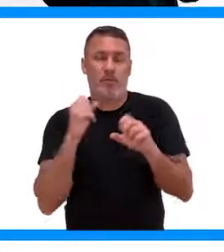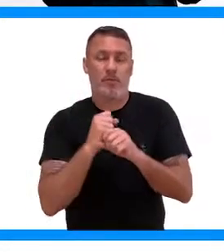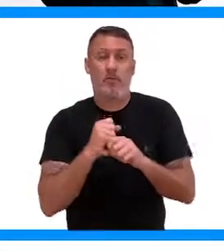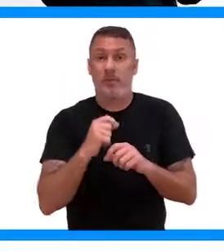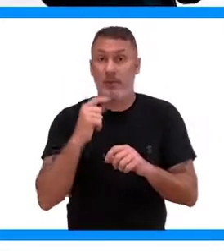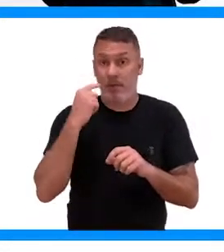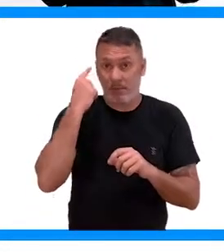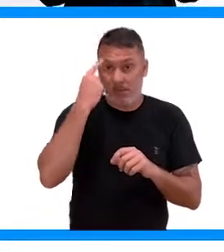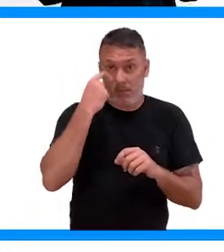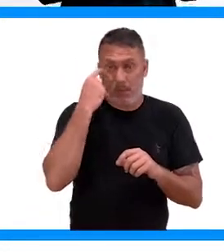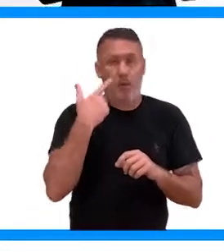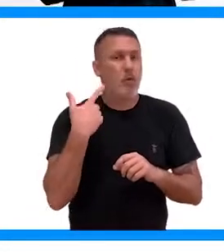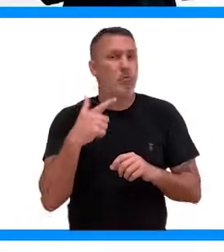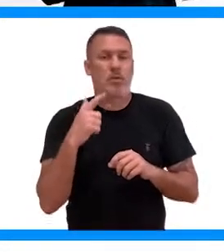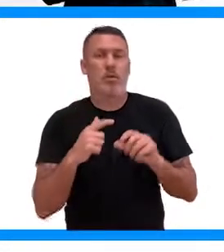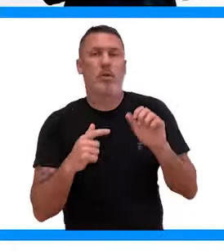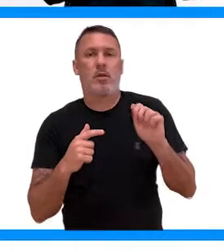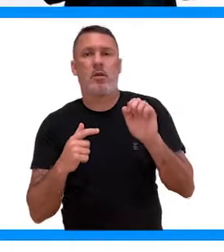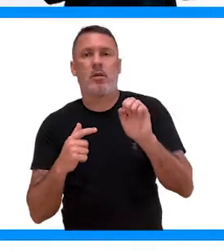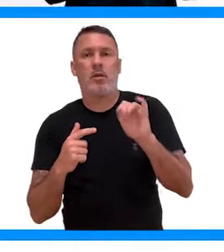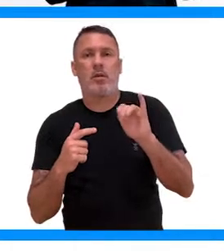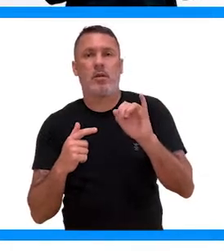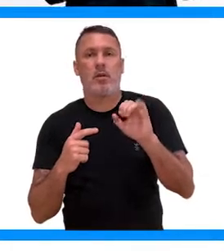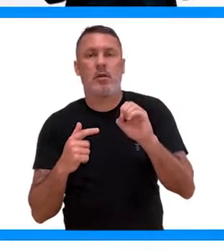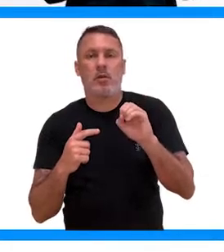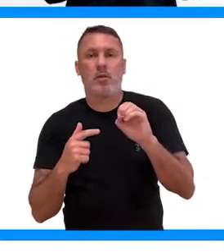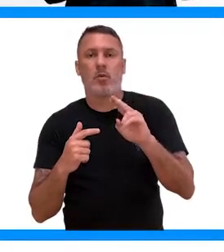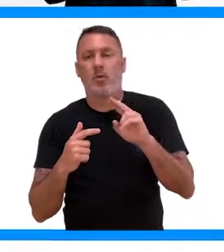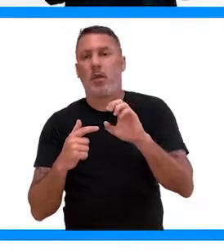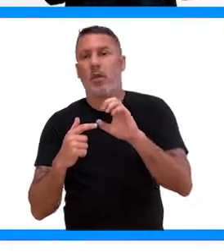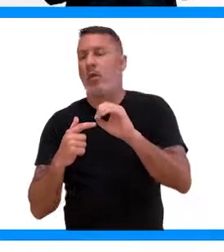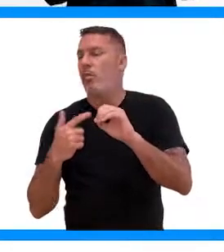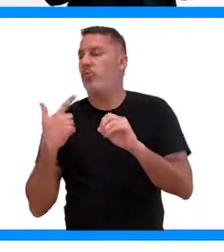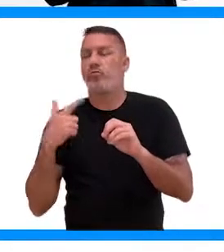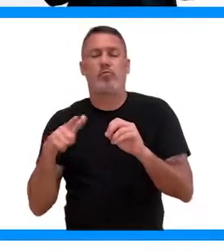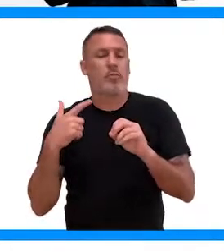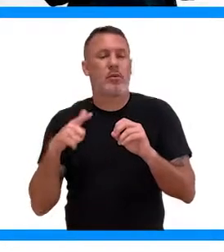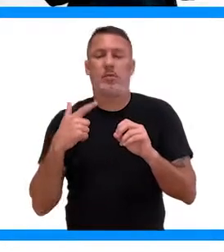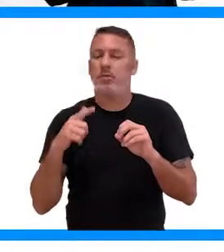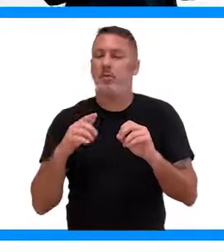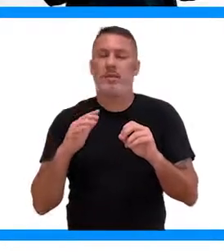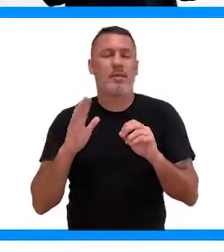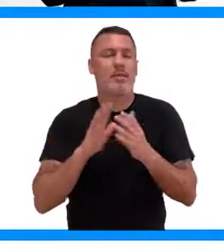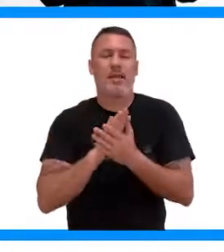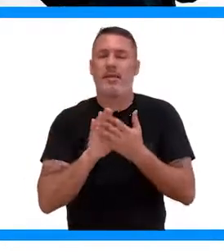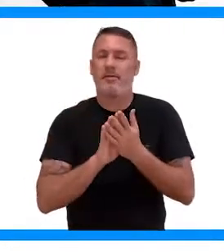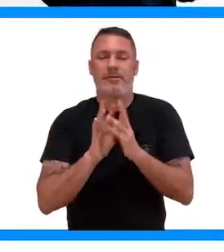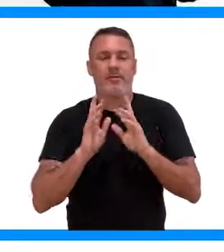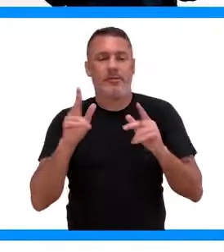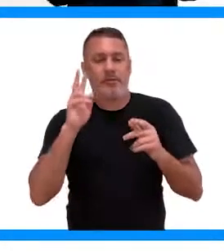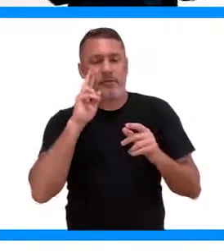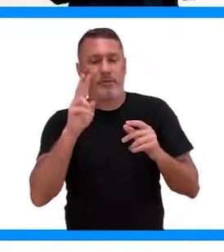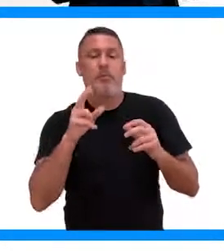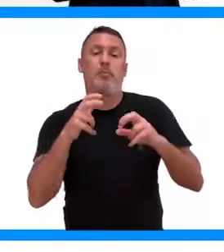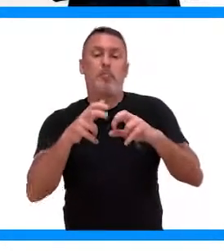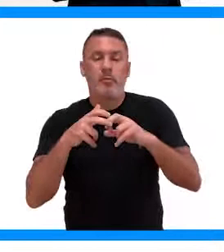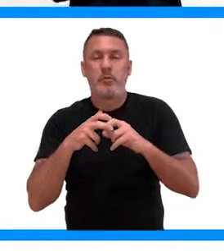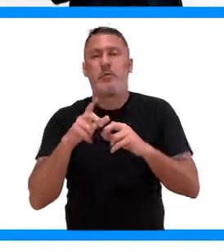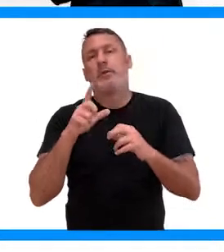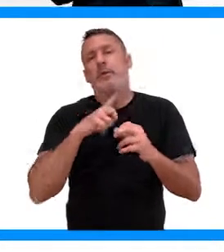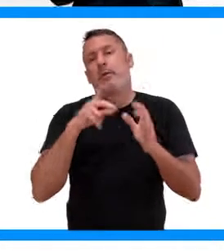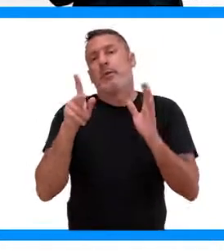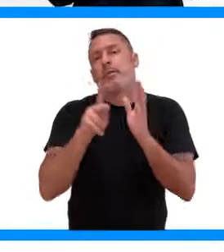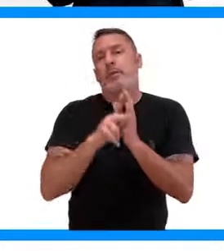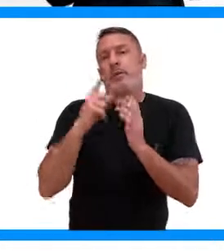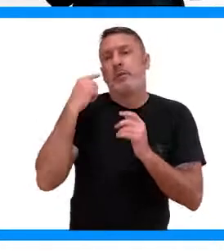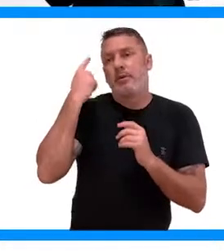espanhol, nós não temos A, E, I, O, U, E, I, O. Não existe o E e o O. Não existe som aberto em espanhol. Por